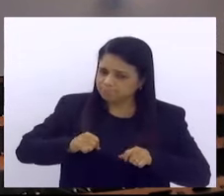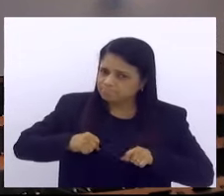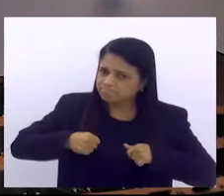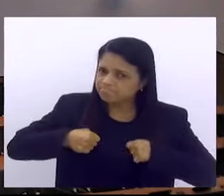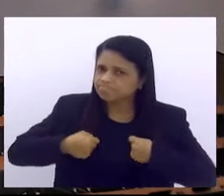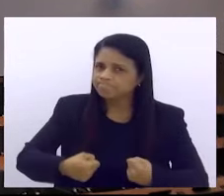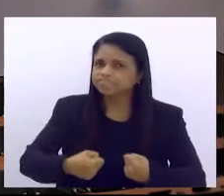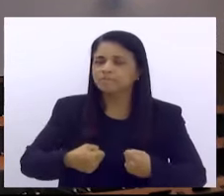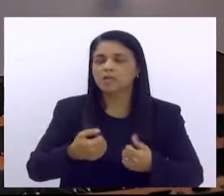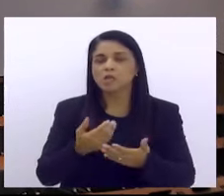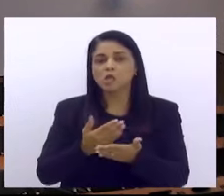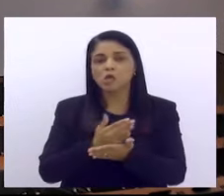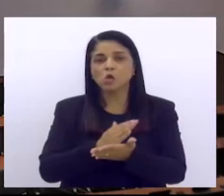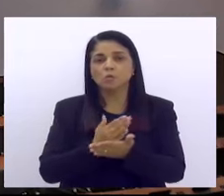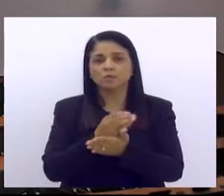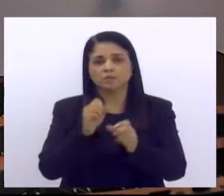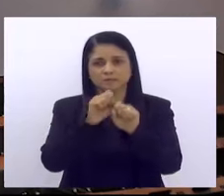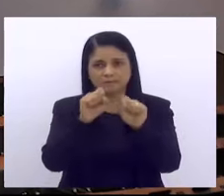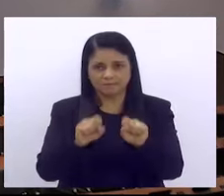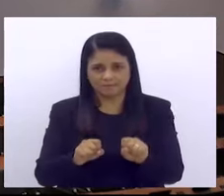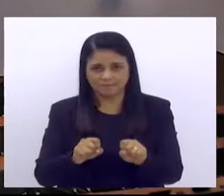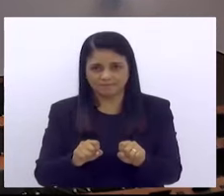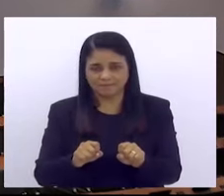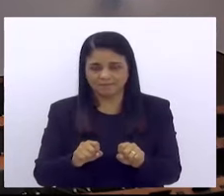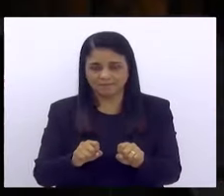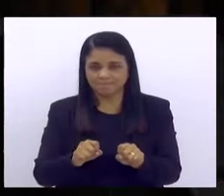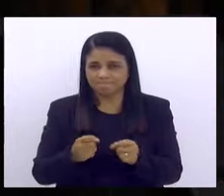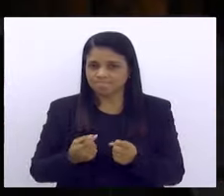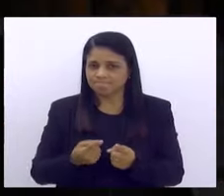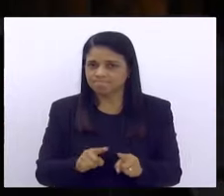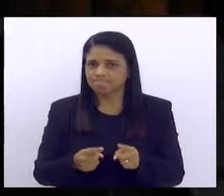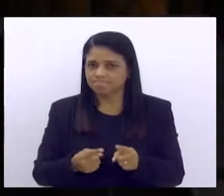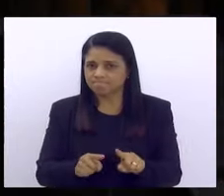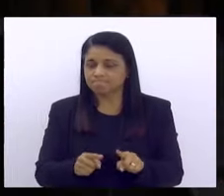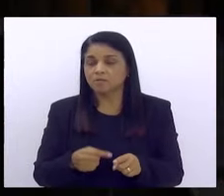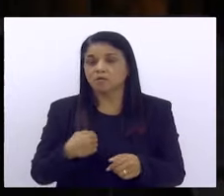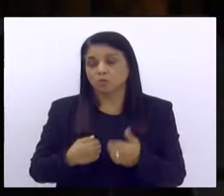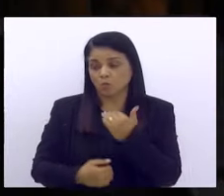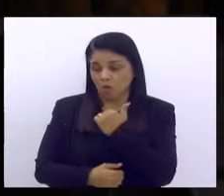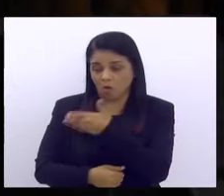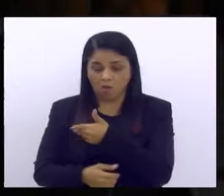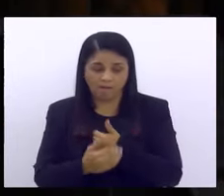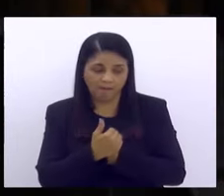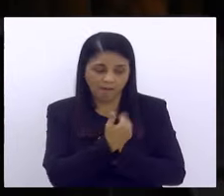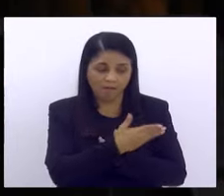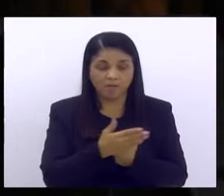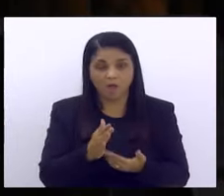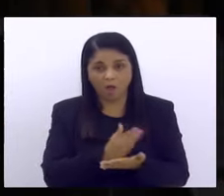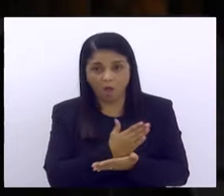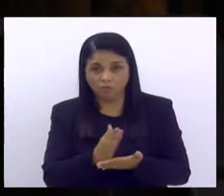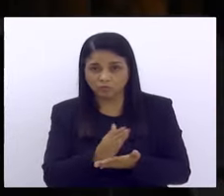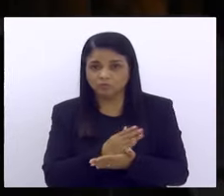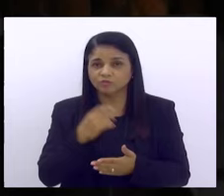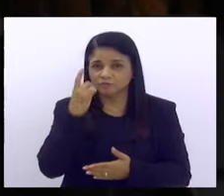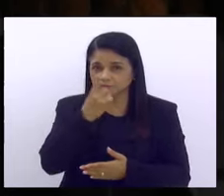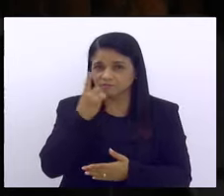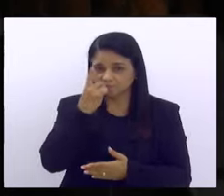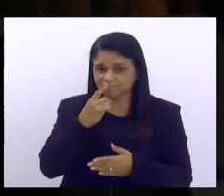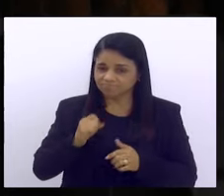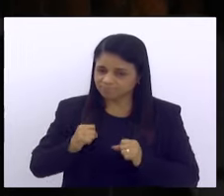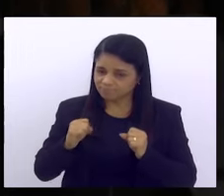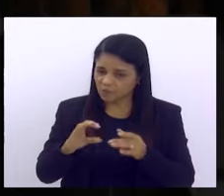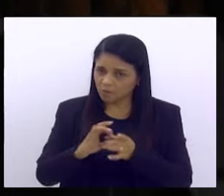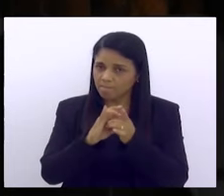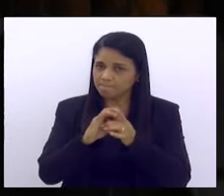de incomodar o sistema, e tenho convicção, e estou aqui ao lado de alguns, tenho a convicção que os